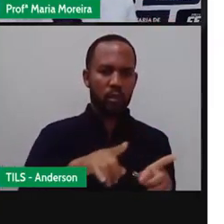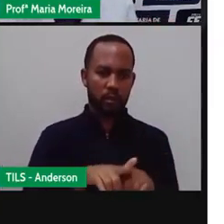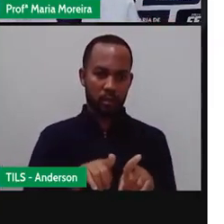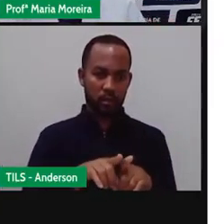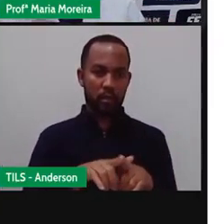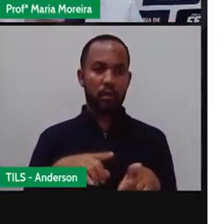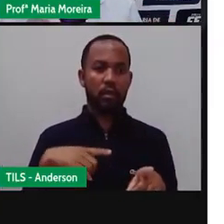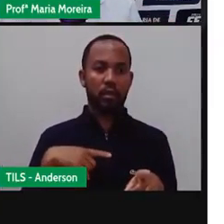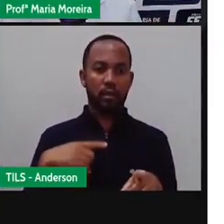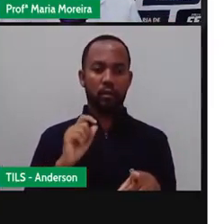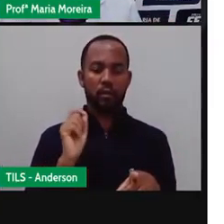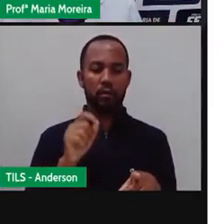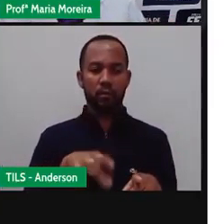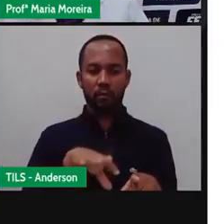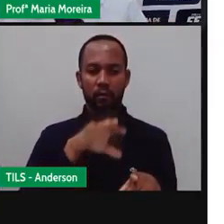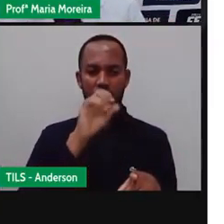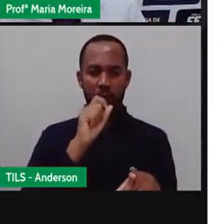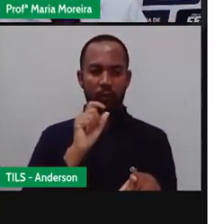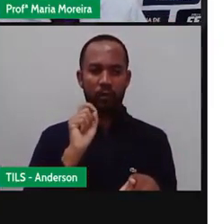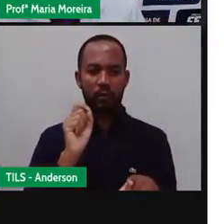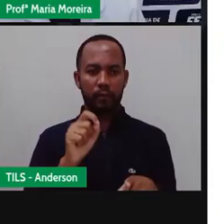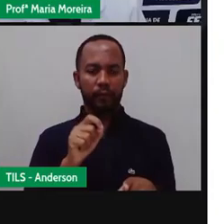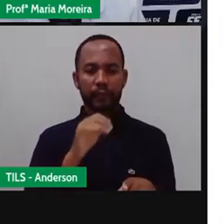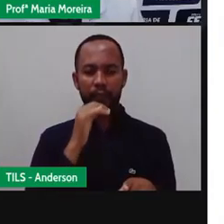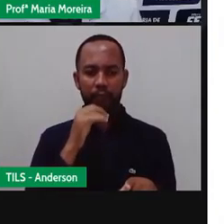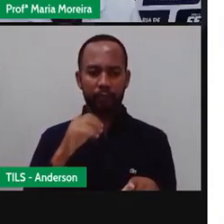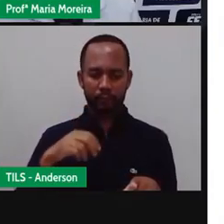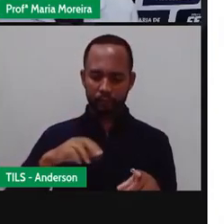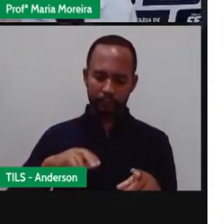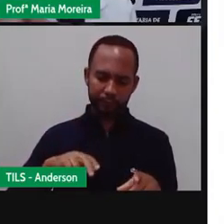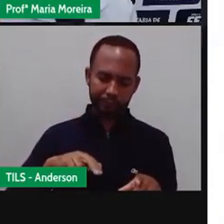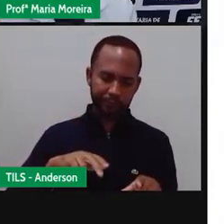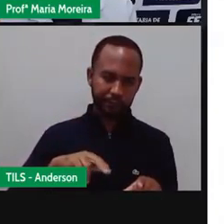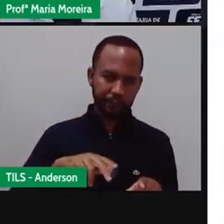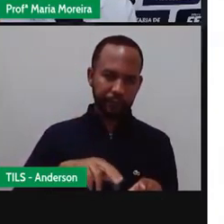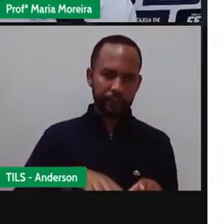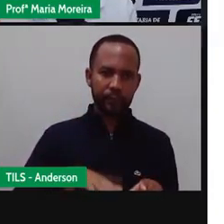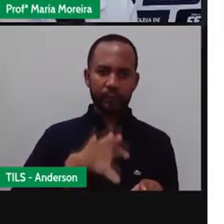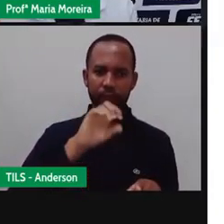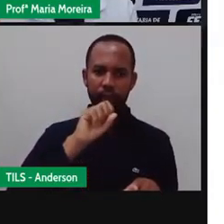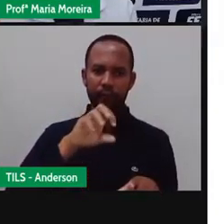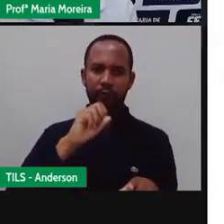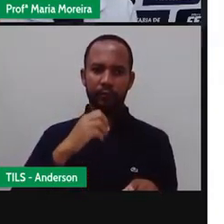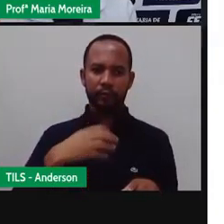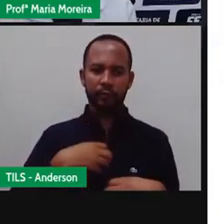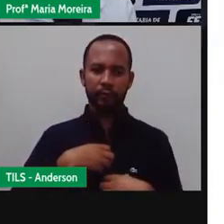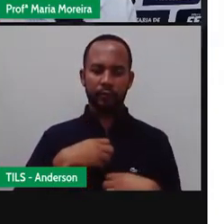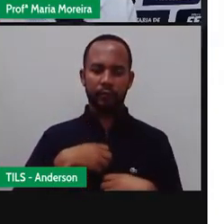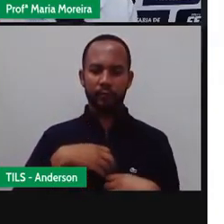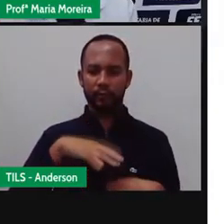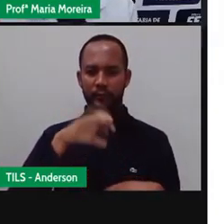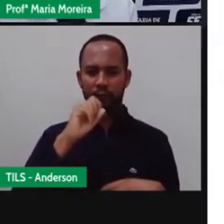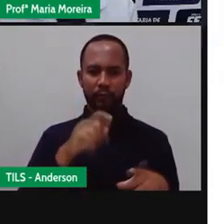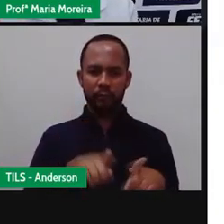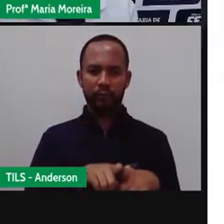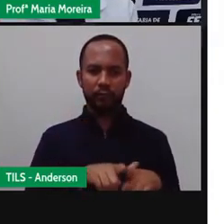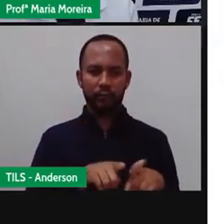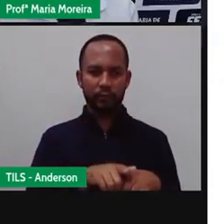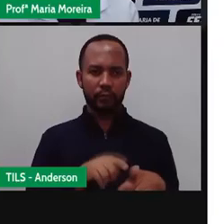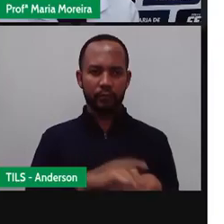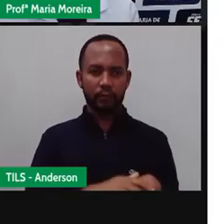química, que é esse feromônio. E elas vão o quê? Ó, andando, sentindo esse rastro, não é isso? E esse